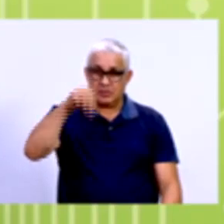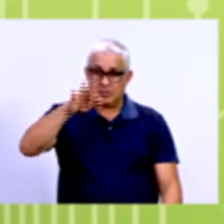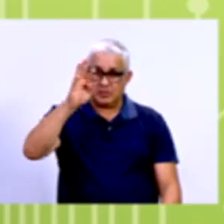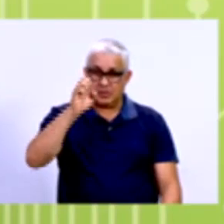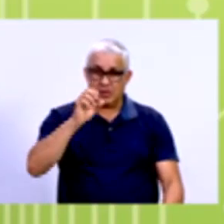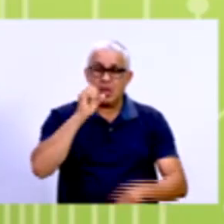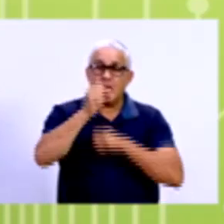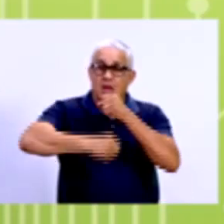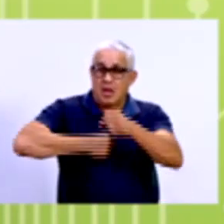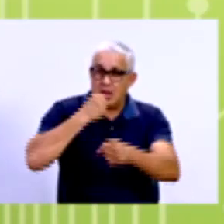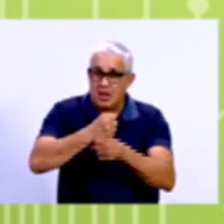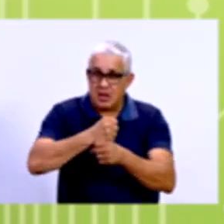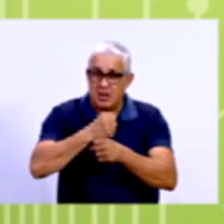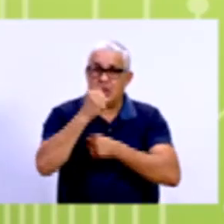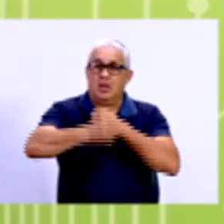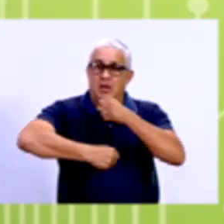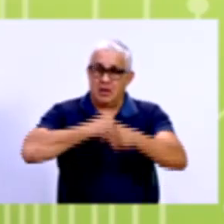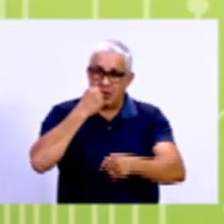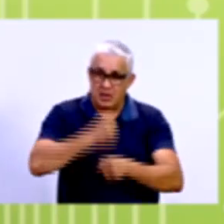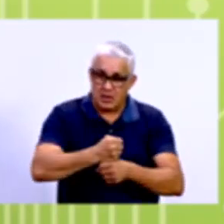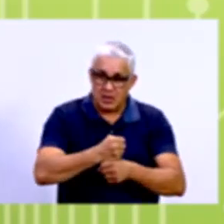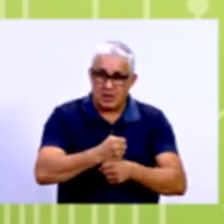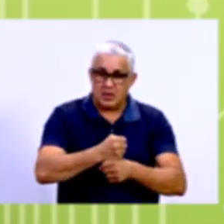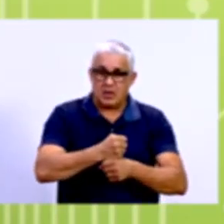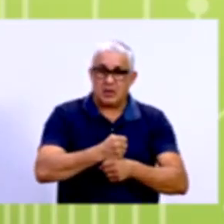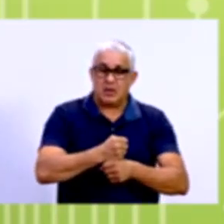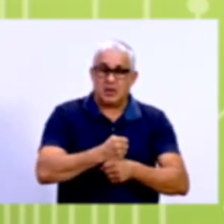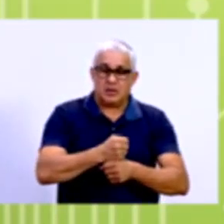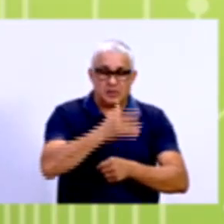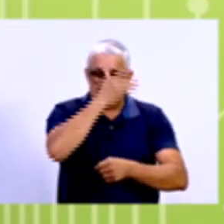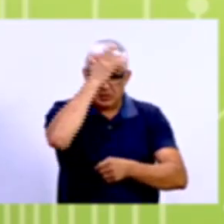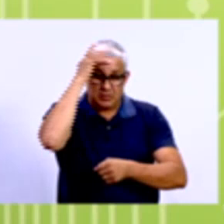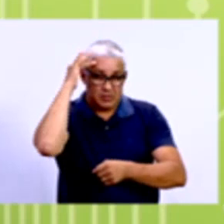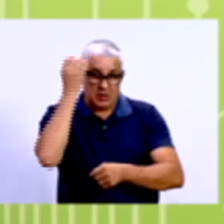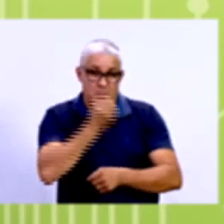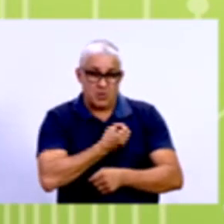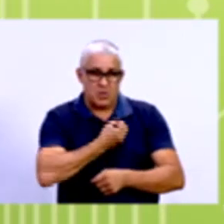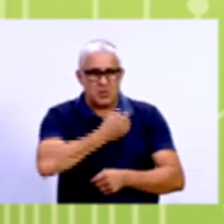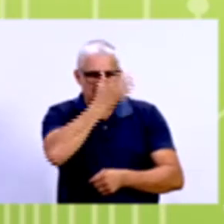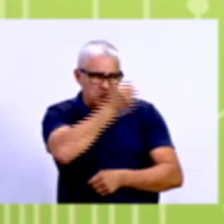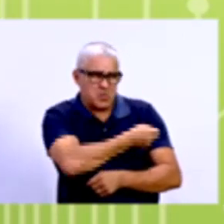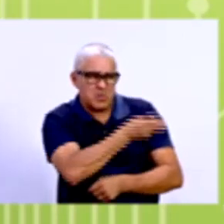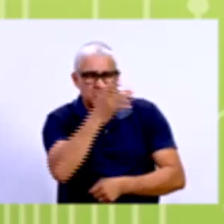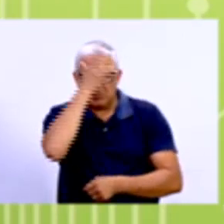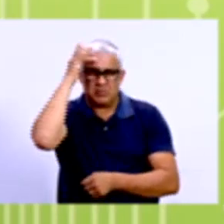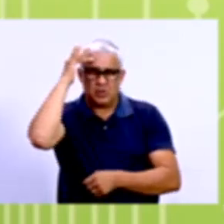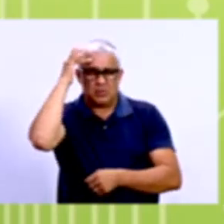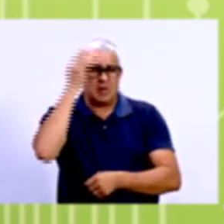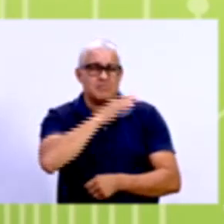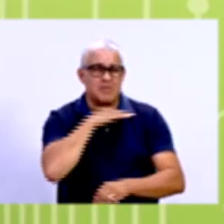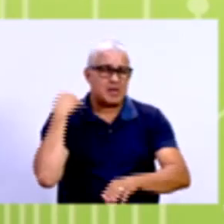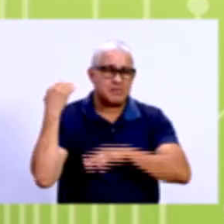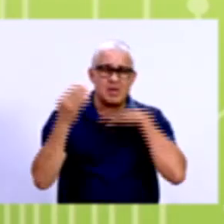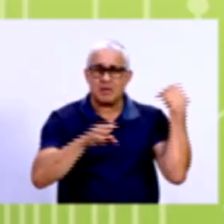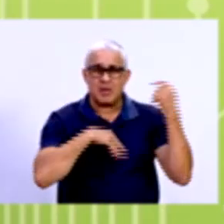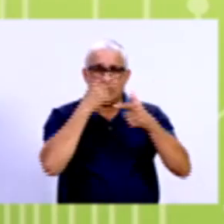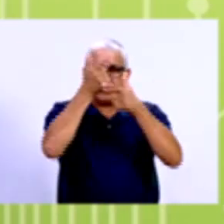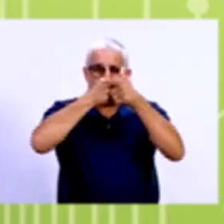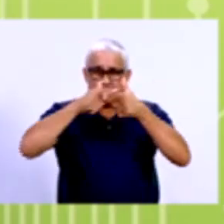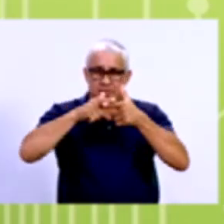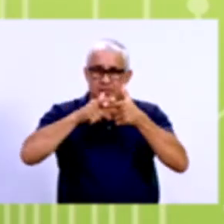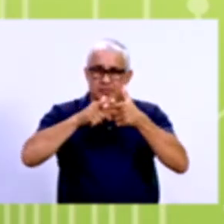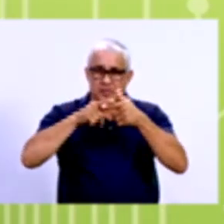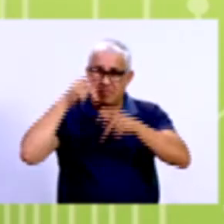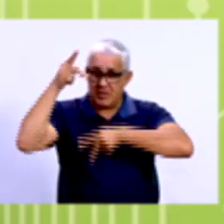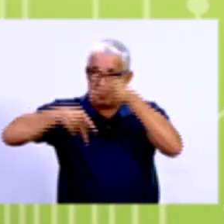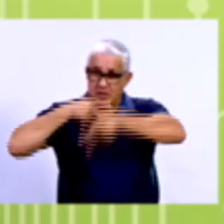né? Então, aí a gente pegaria o número de mortalidades dentro desse ano, né? E dividiria pela